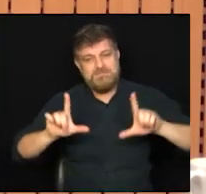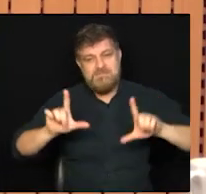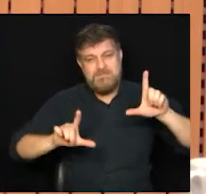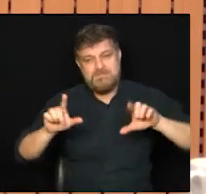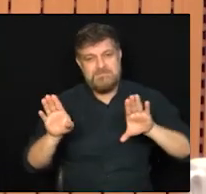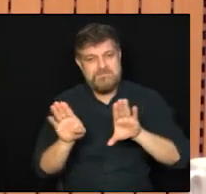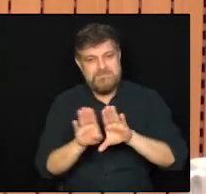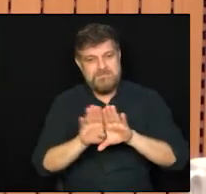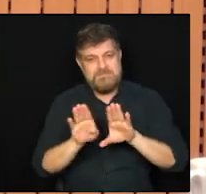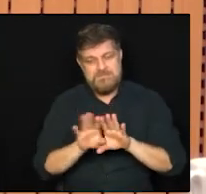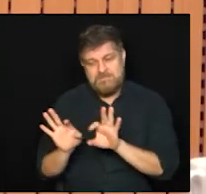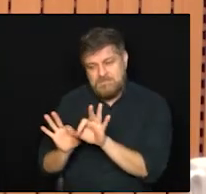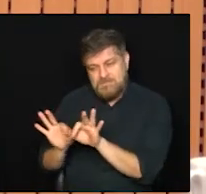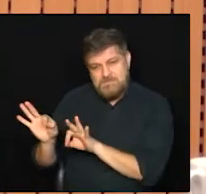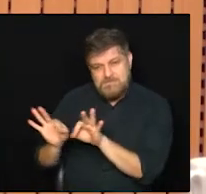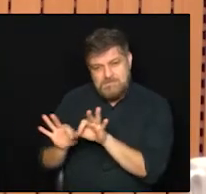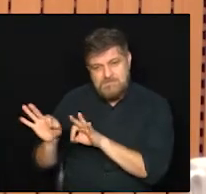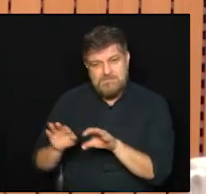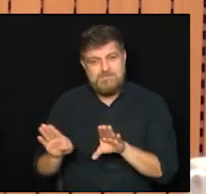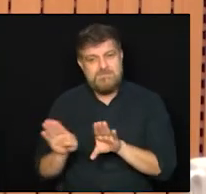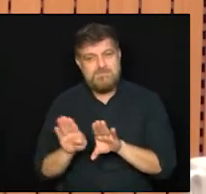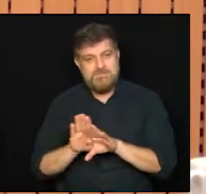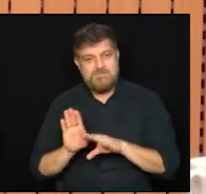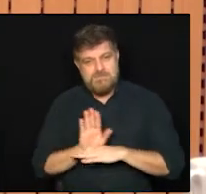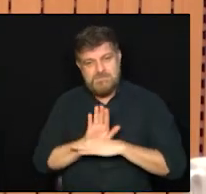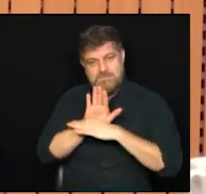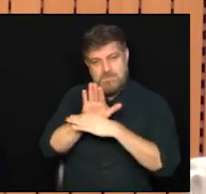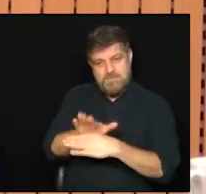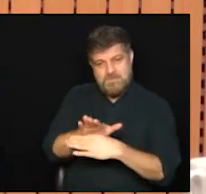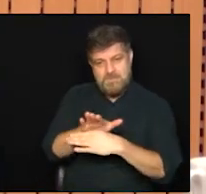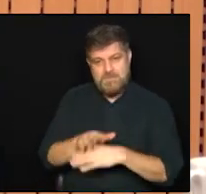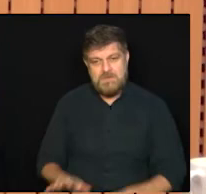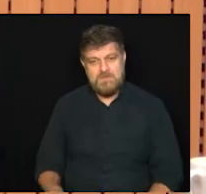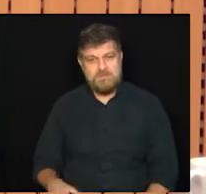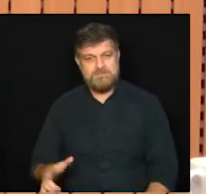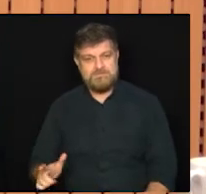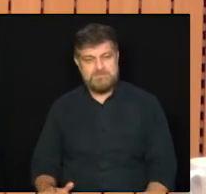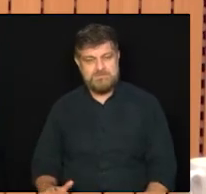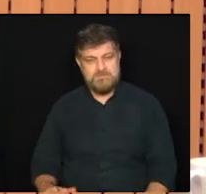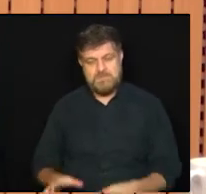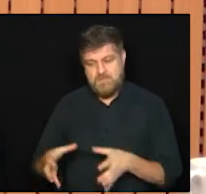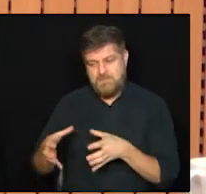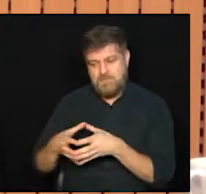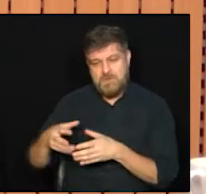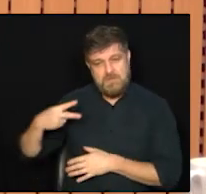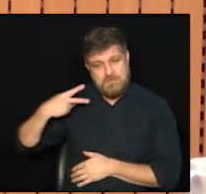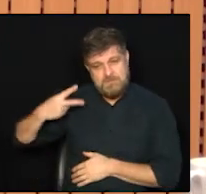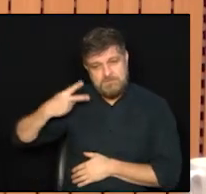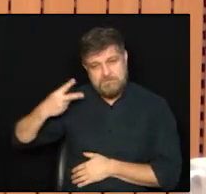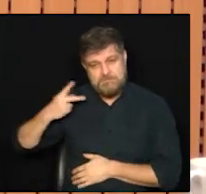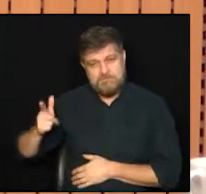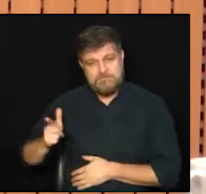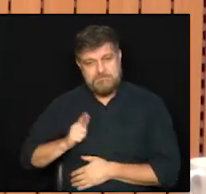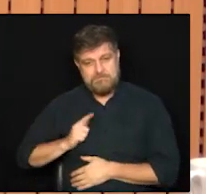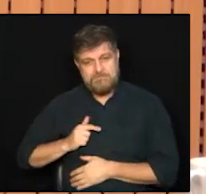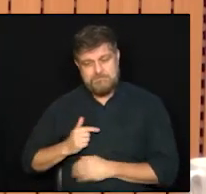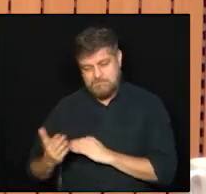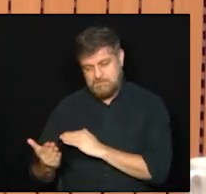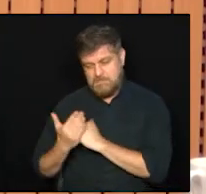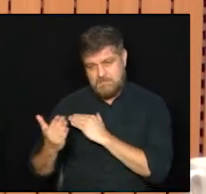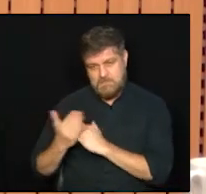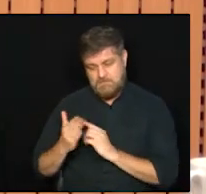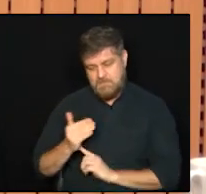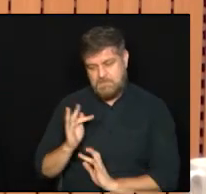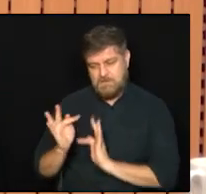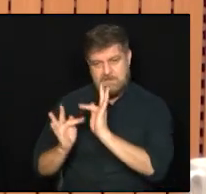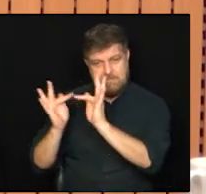do cerimonial, né, o apoio aqui da Coordenadoria de Apoio às Comissões, que ficaram nos ajudando aqui, tá